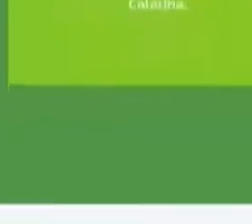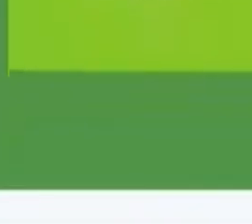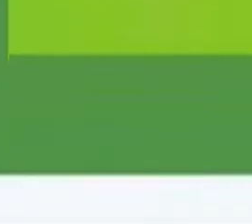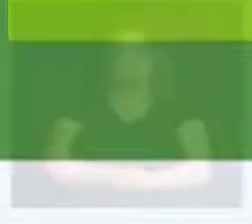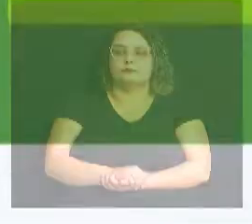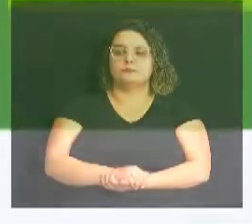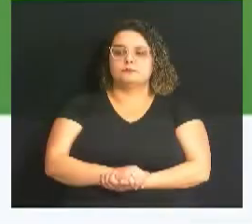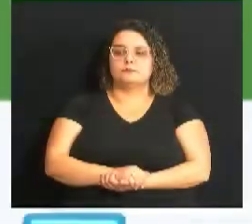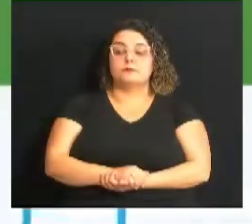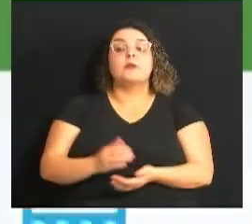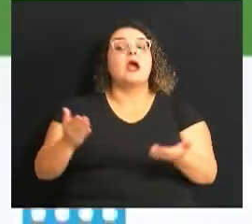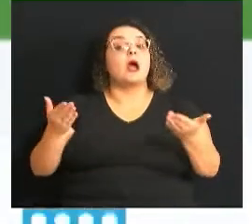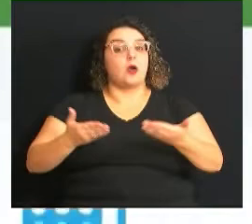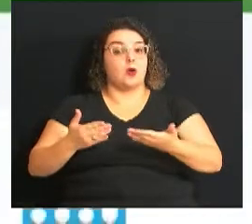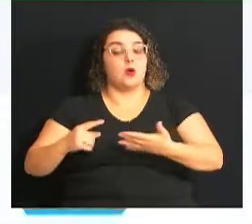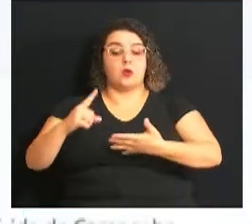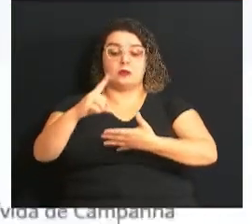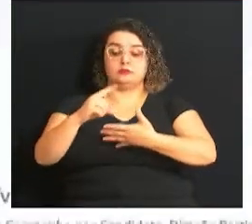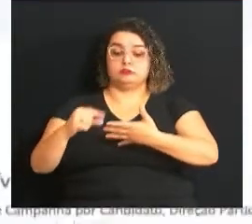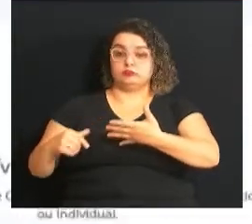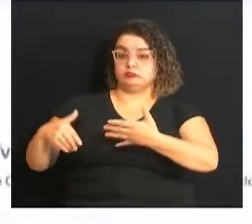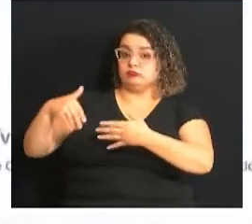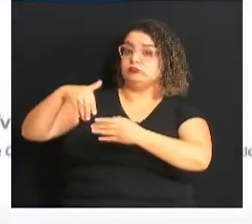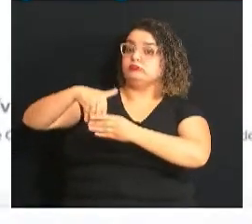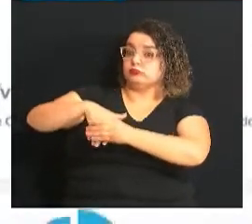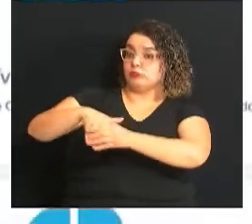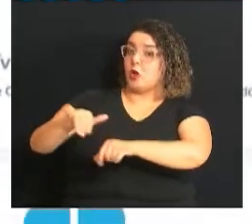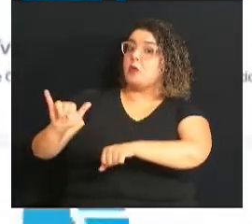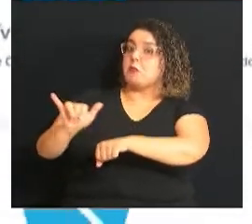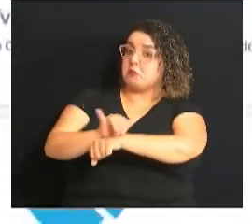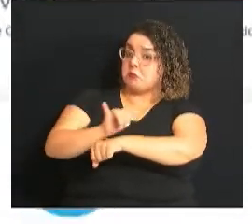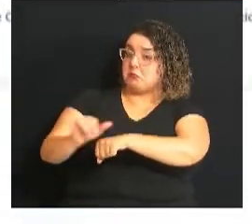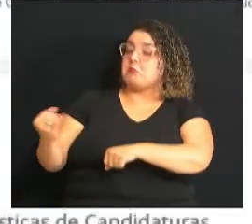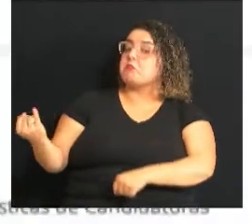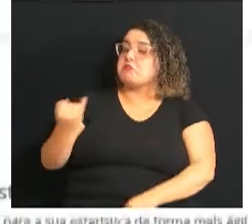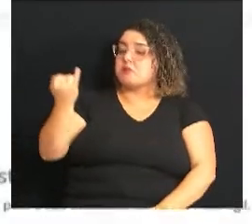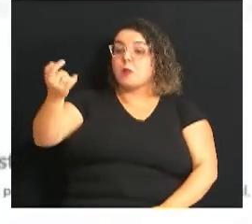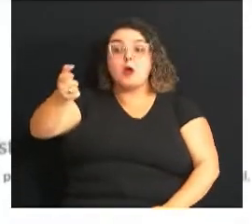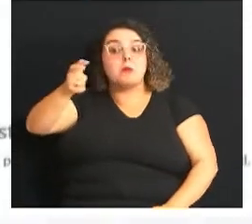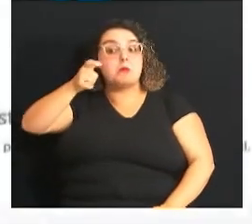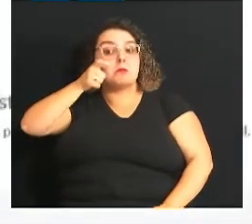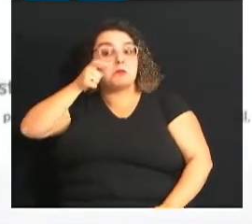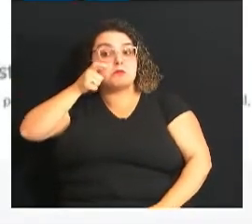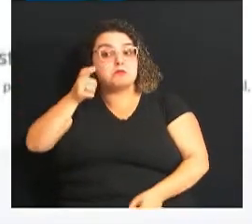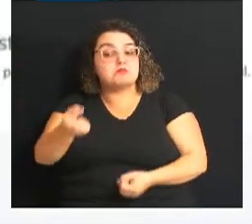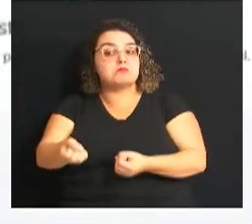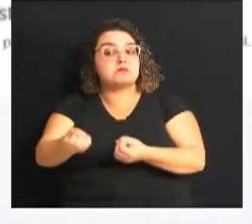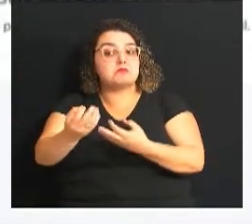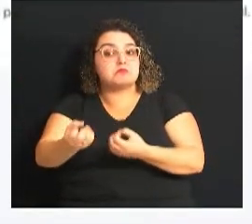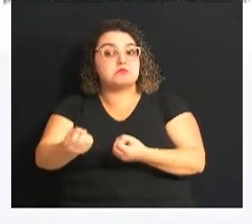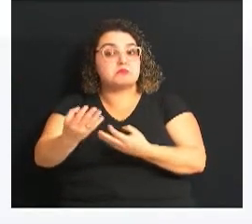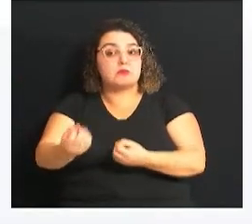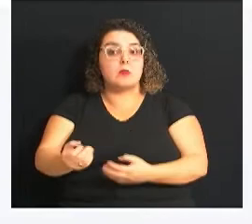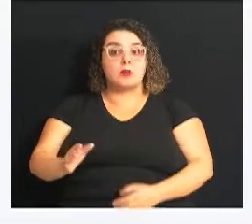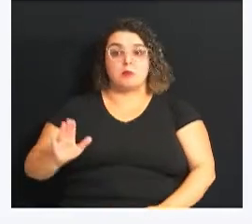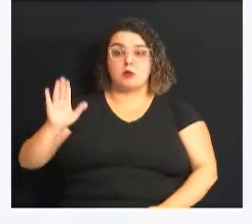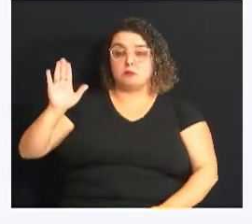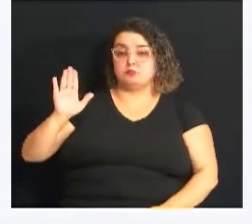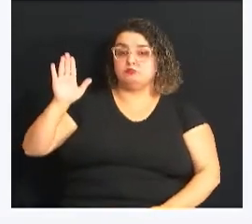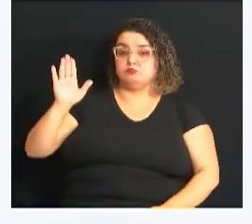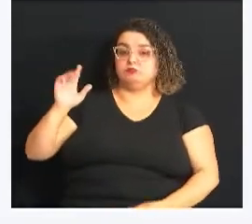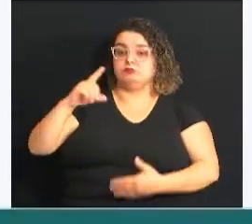Agora, o eleitor tem uma ferramenta super importante para verificar informações sobre os candidatos a eleições